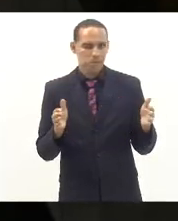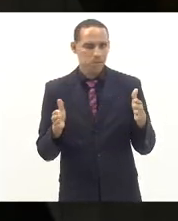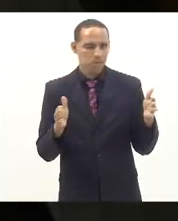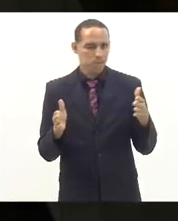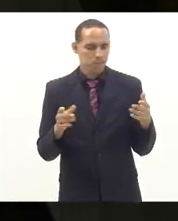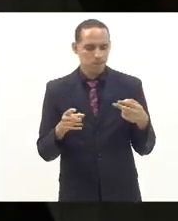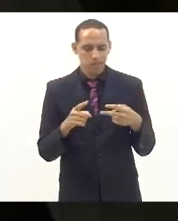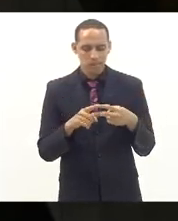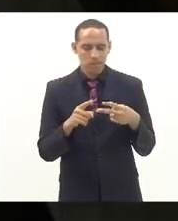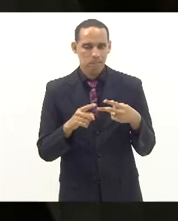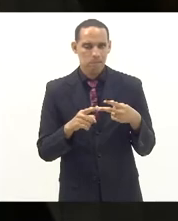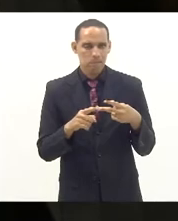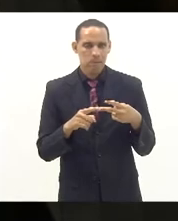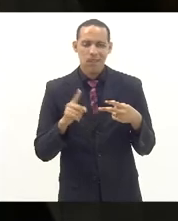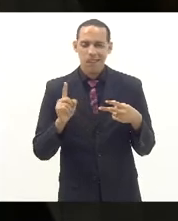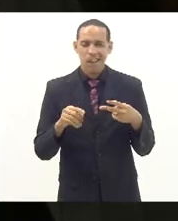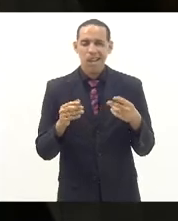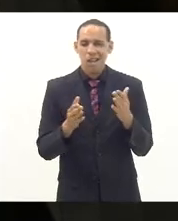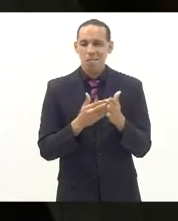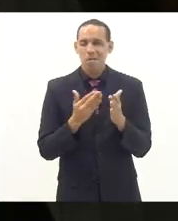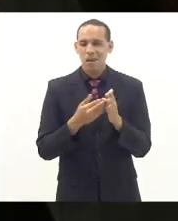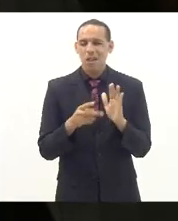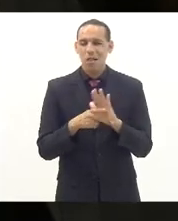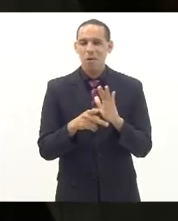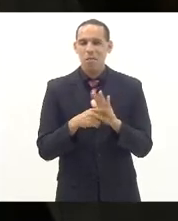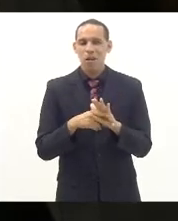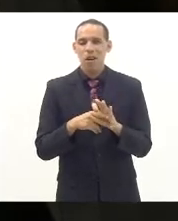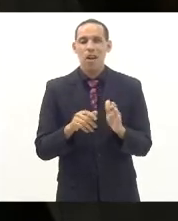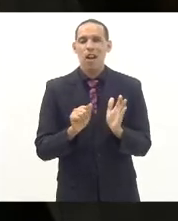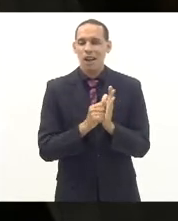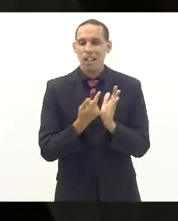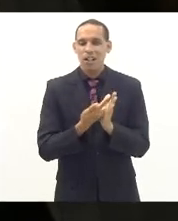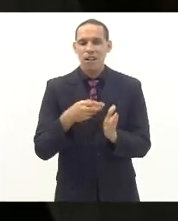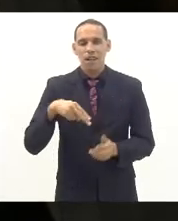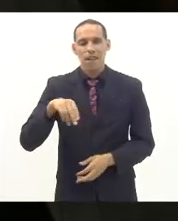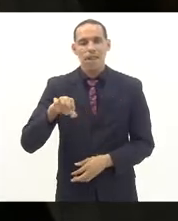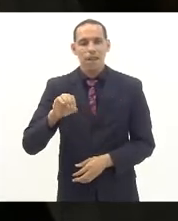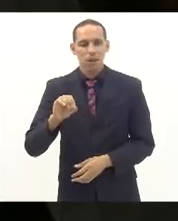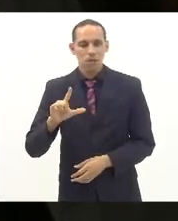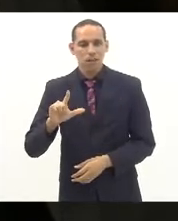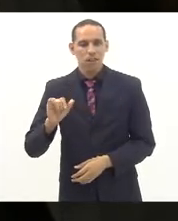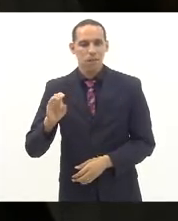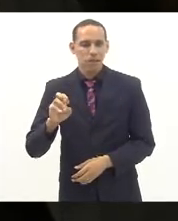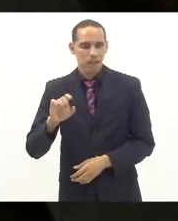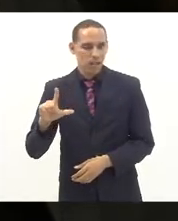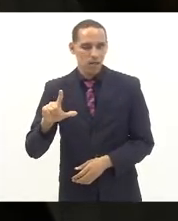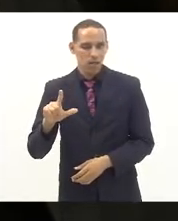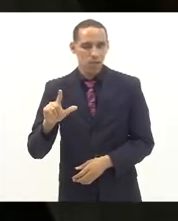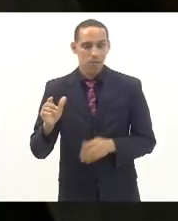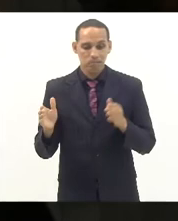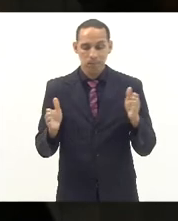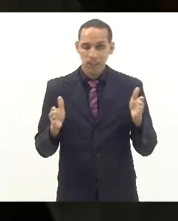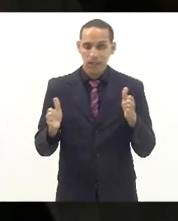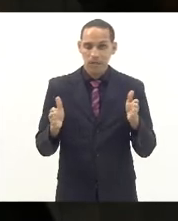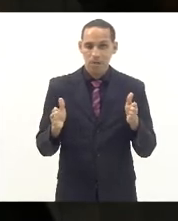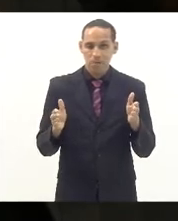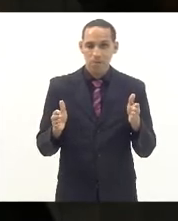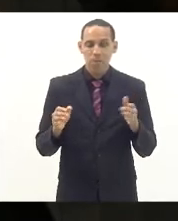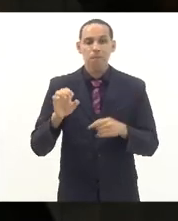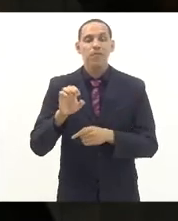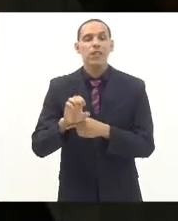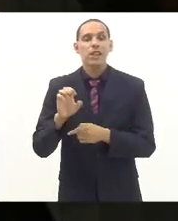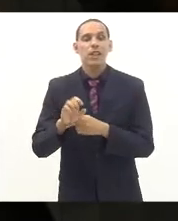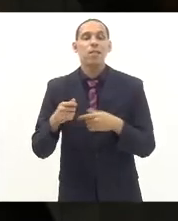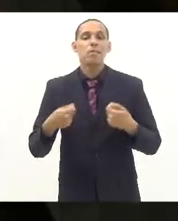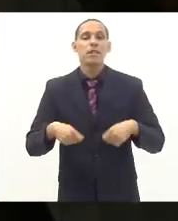sob este regime que é uma página da agenda neoliberal pelo canso de dizer né enquanto estiver sob este regime o